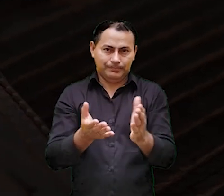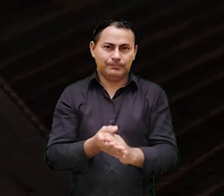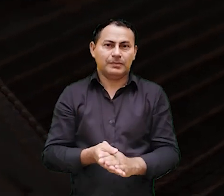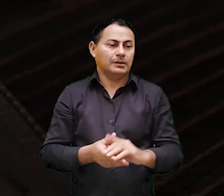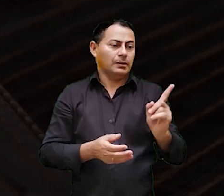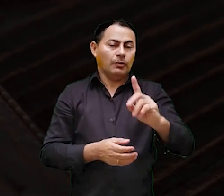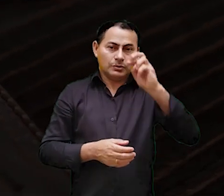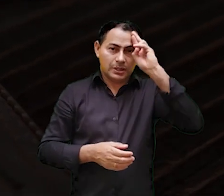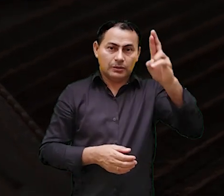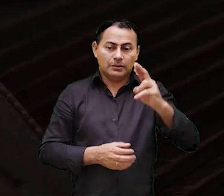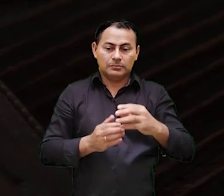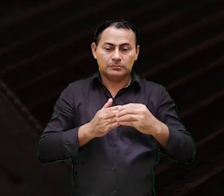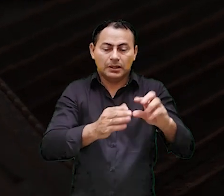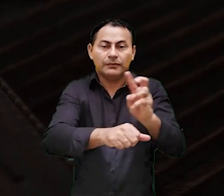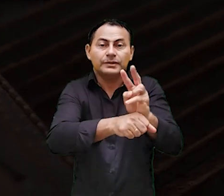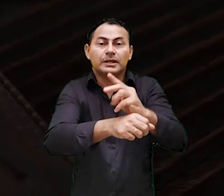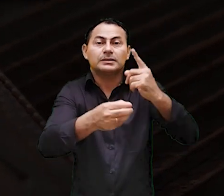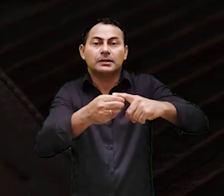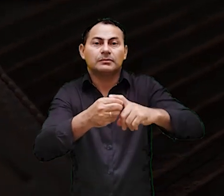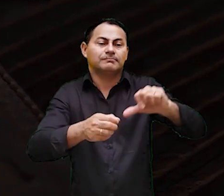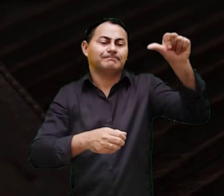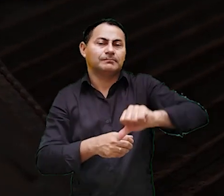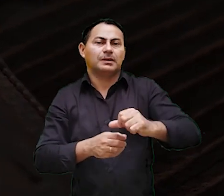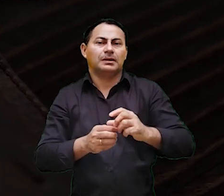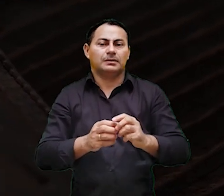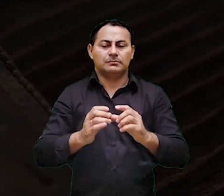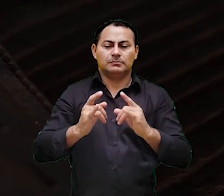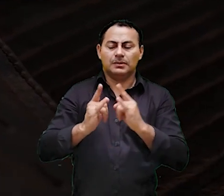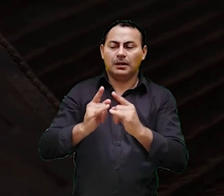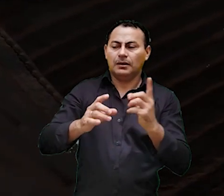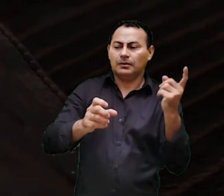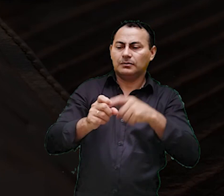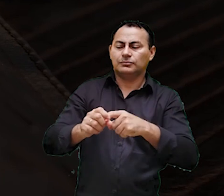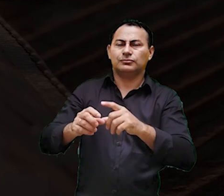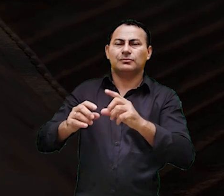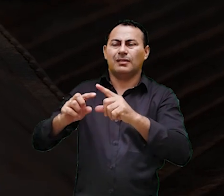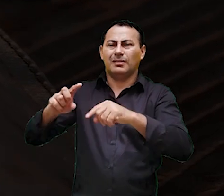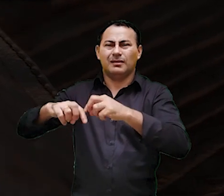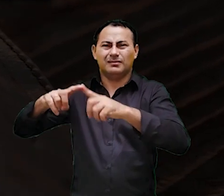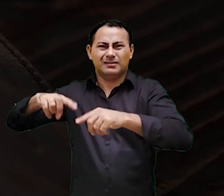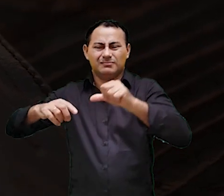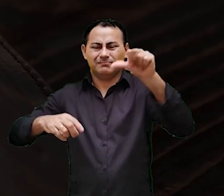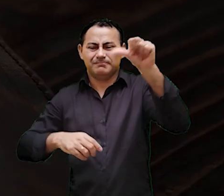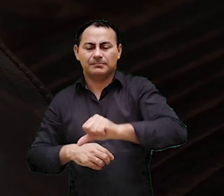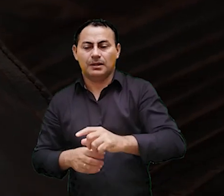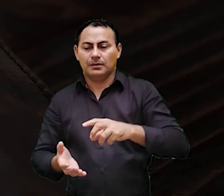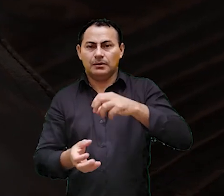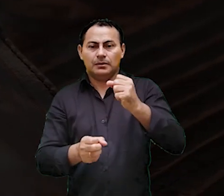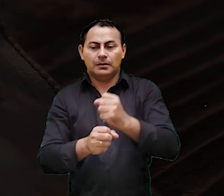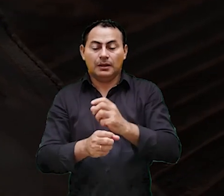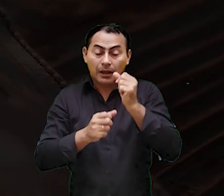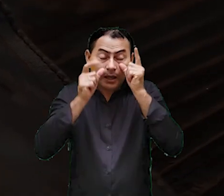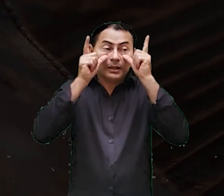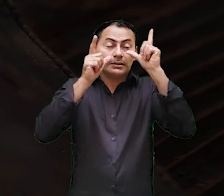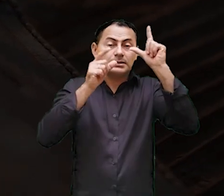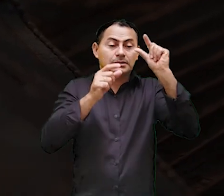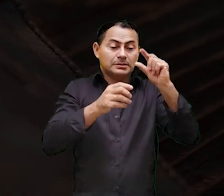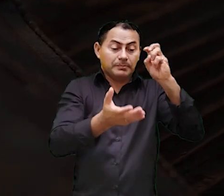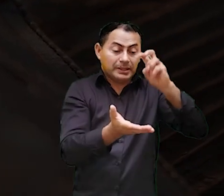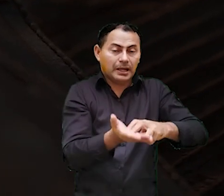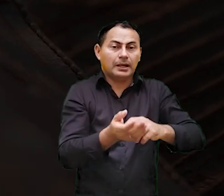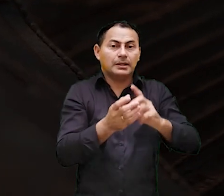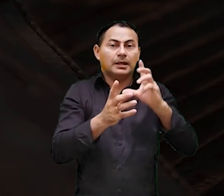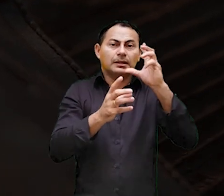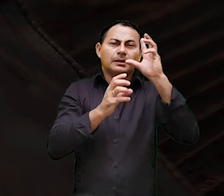construção. Se não é o Senhor que vigia a cidade, será inútil a sentinela montar guarda. Será inútil levantar cedo e